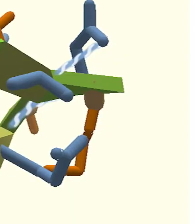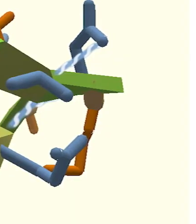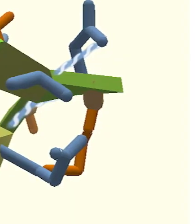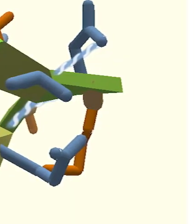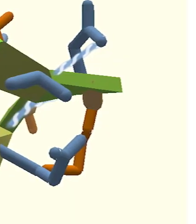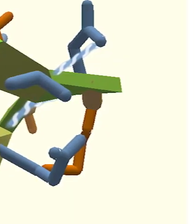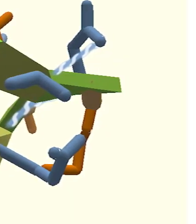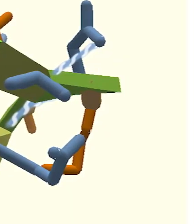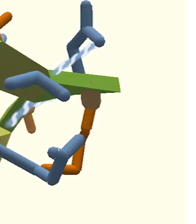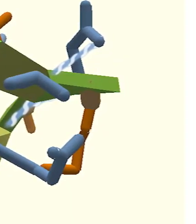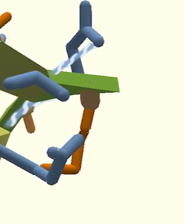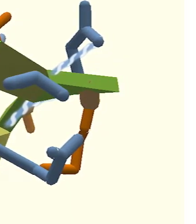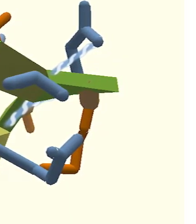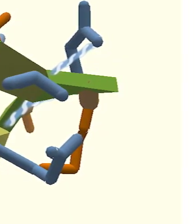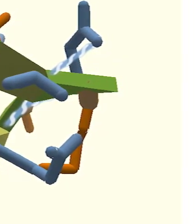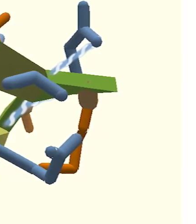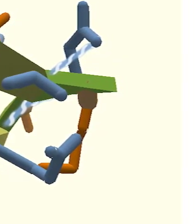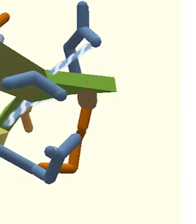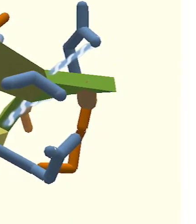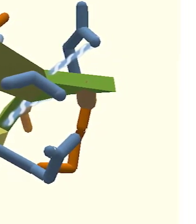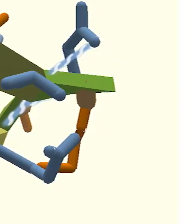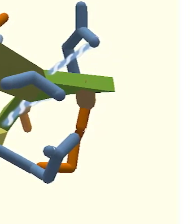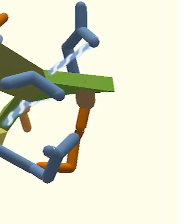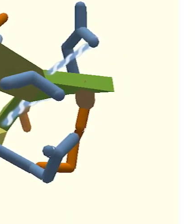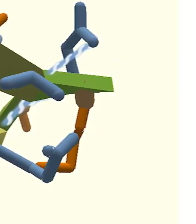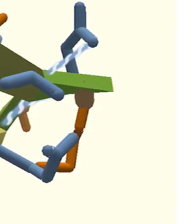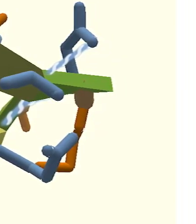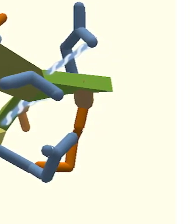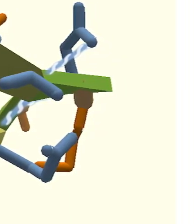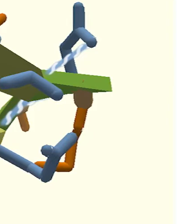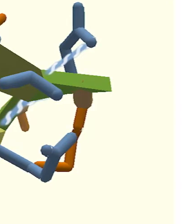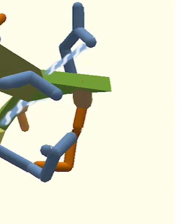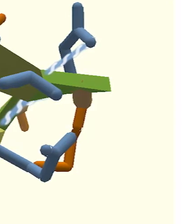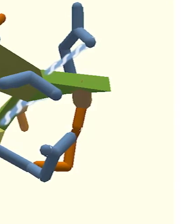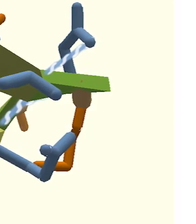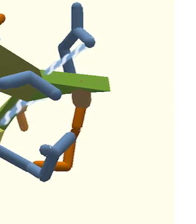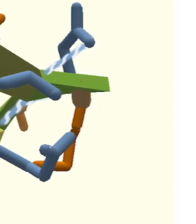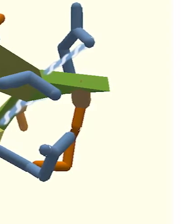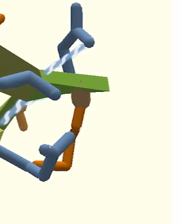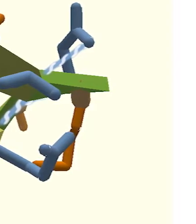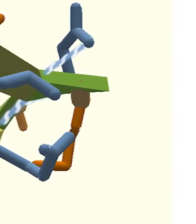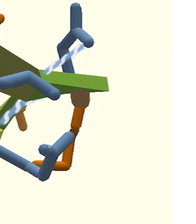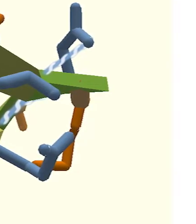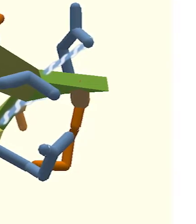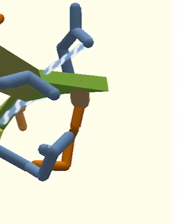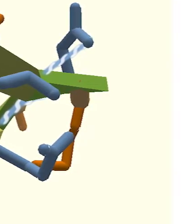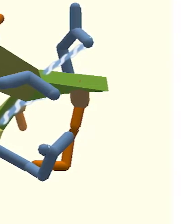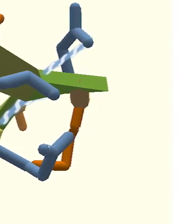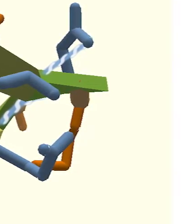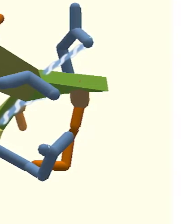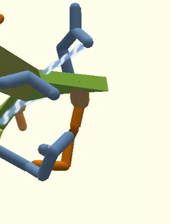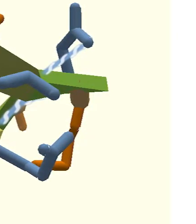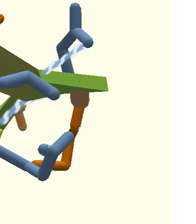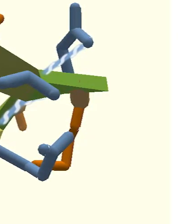Print de um quebra-cabeça tridimensional colorido de uma cadeia de aminoácidos que formam uma proteína.